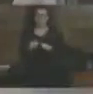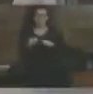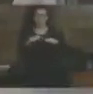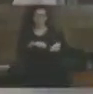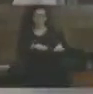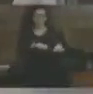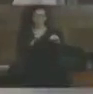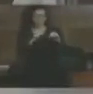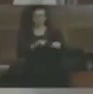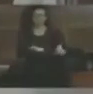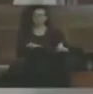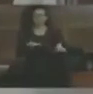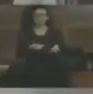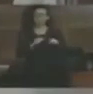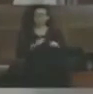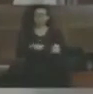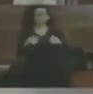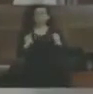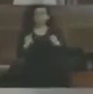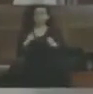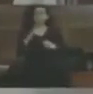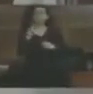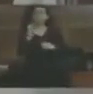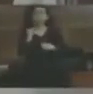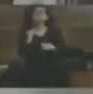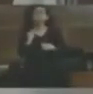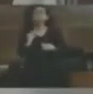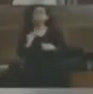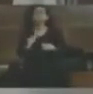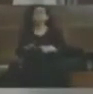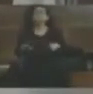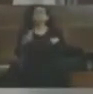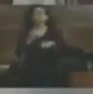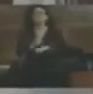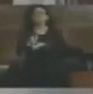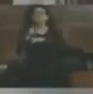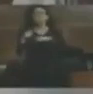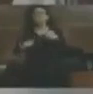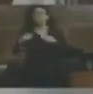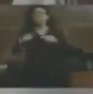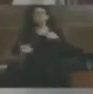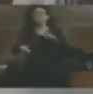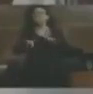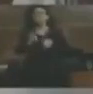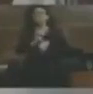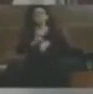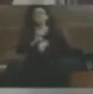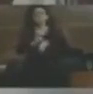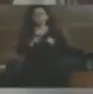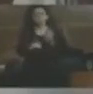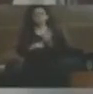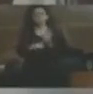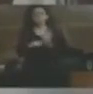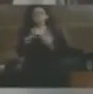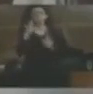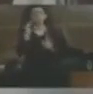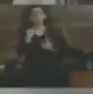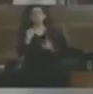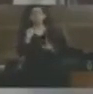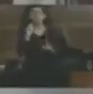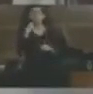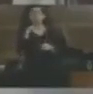Tá o cacete. Tem que ser, sabe o quê? Estado de guerra. Na Constituição prevê. Sabe o que é estado de